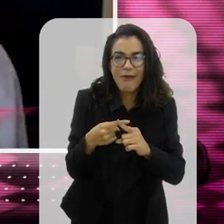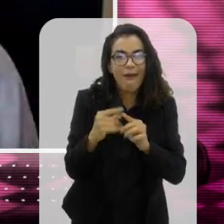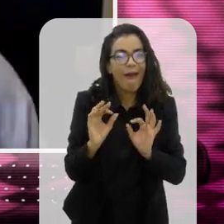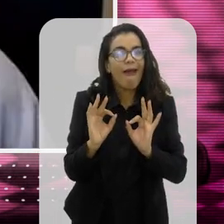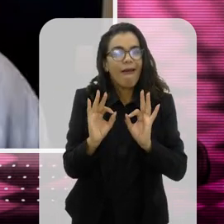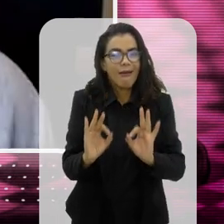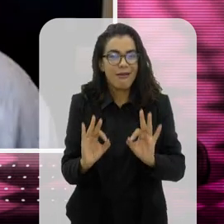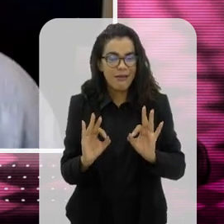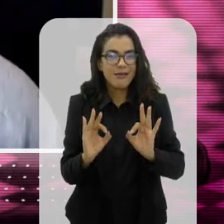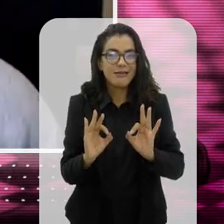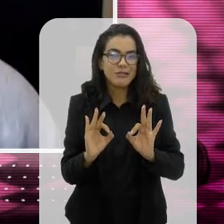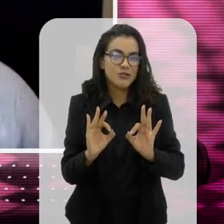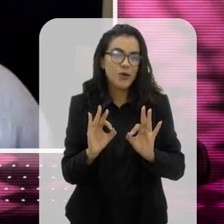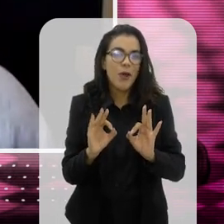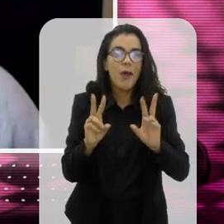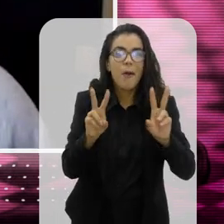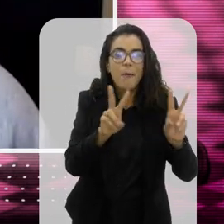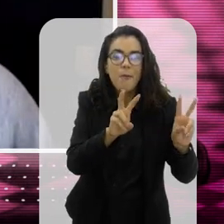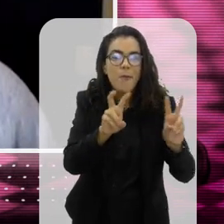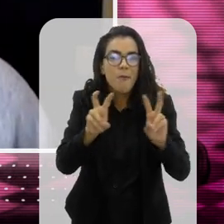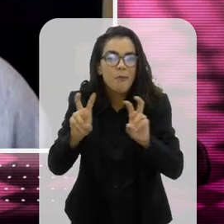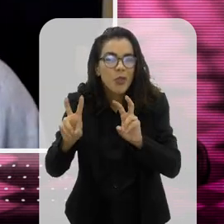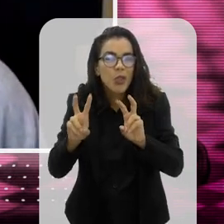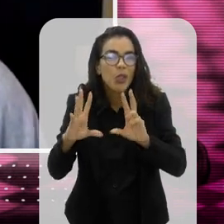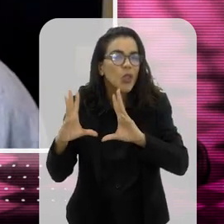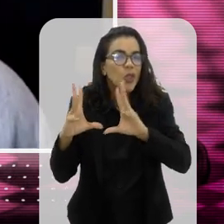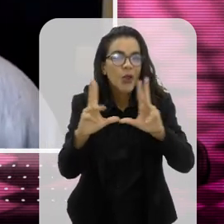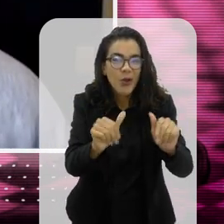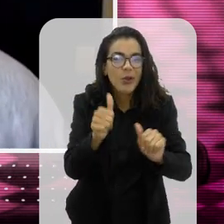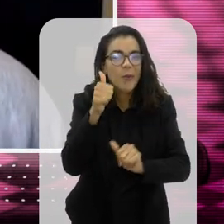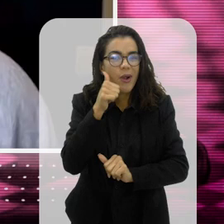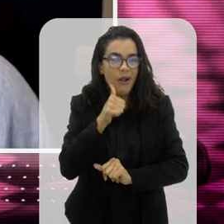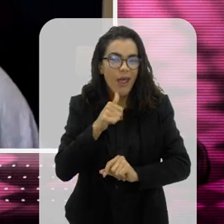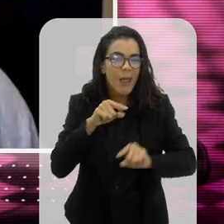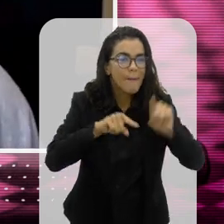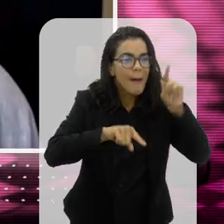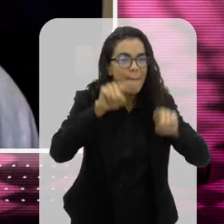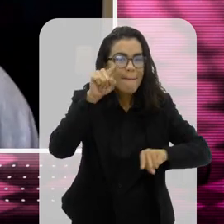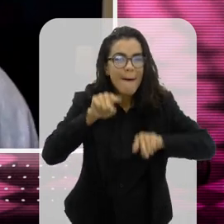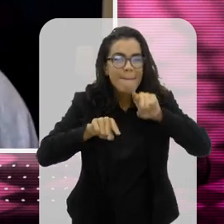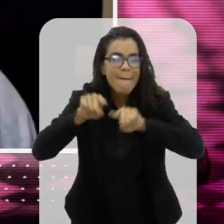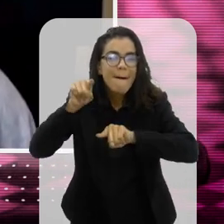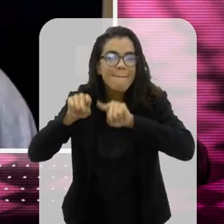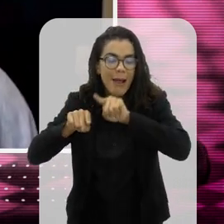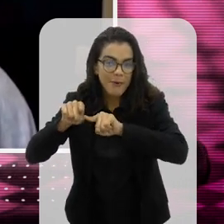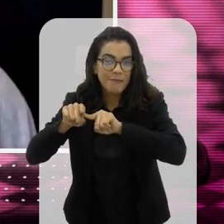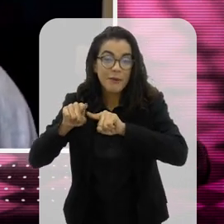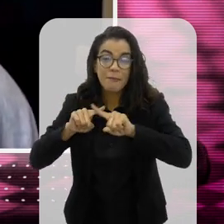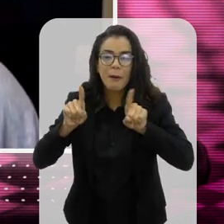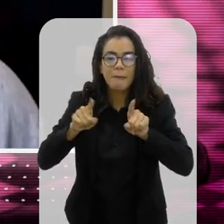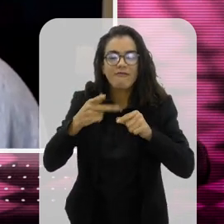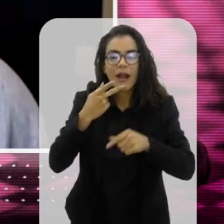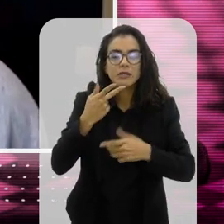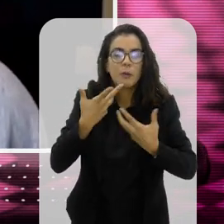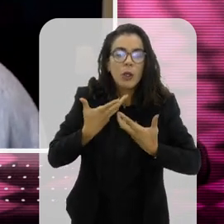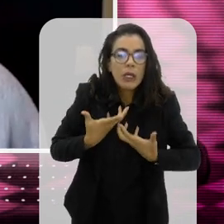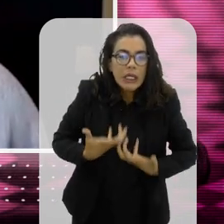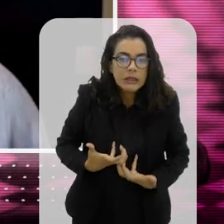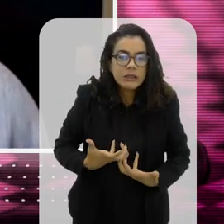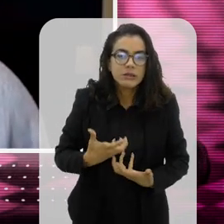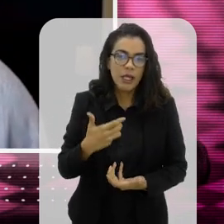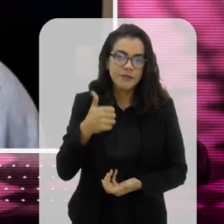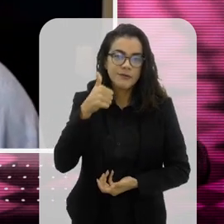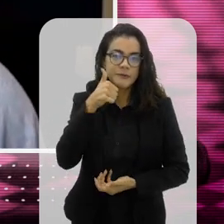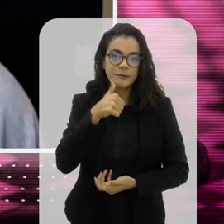tão, né, é isso, atravessa todas as mulheres, obviamente que em maior ou menor grau, mas a gente precisa falar sobre